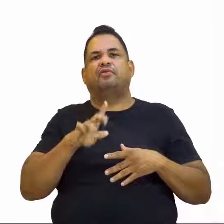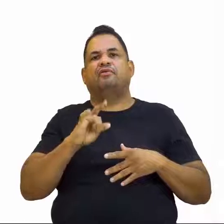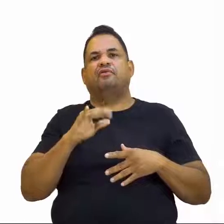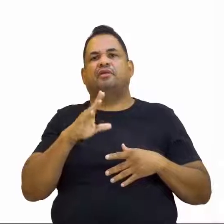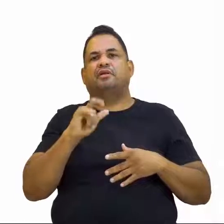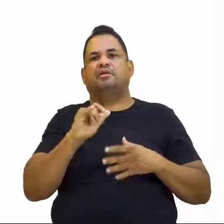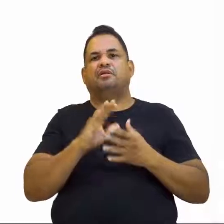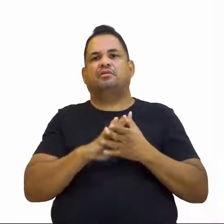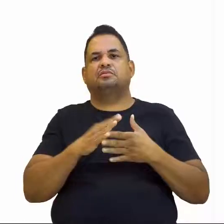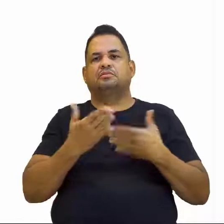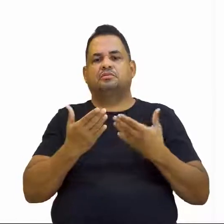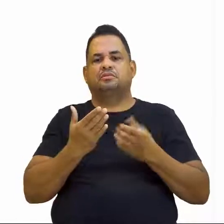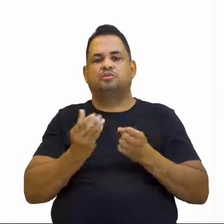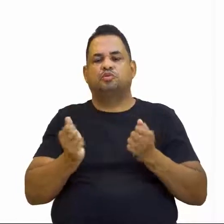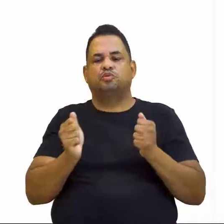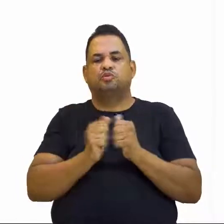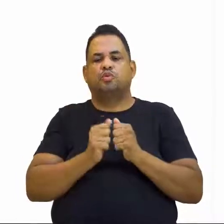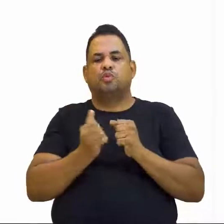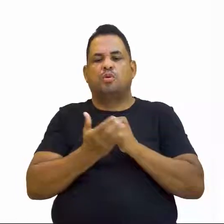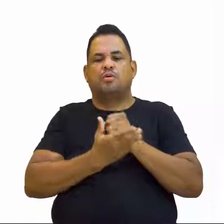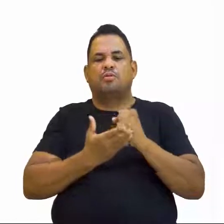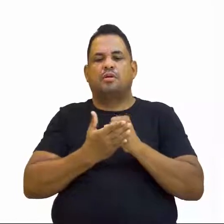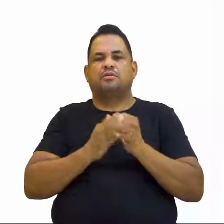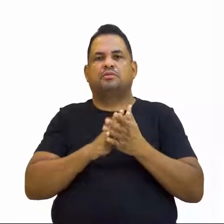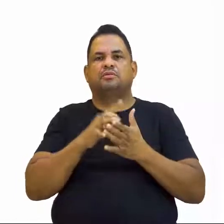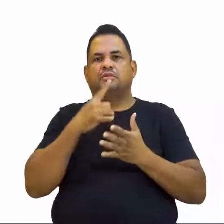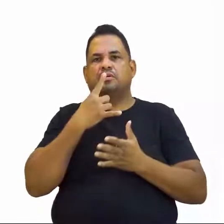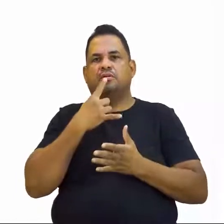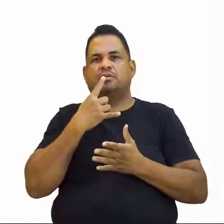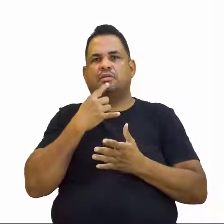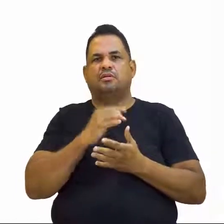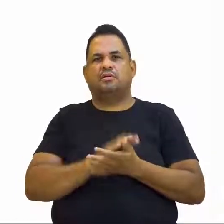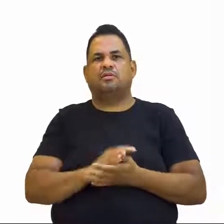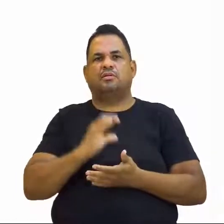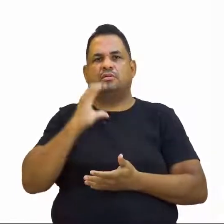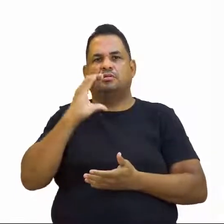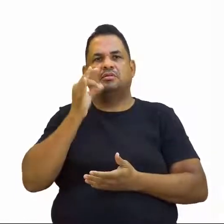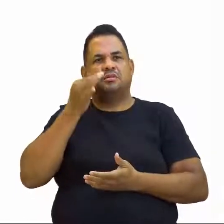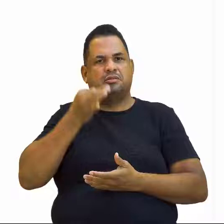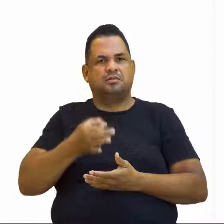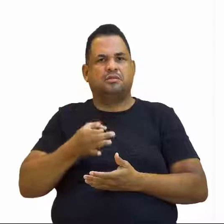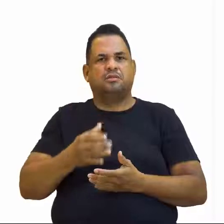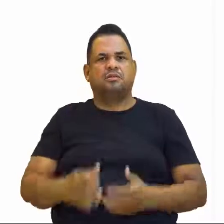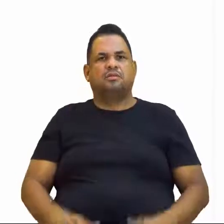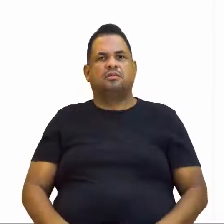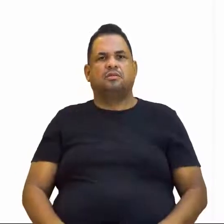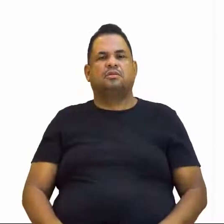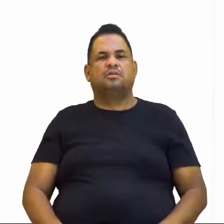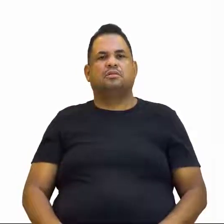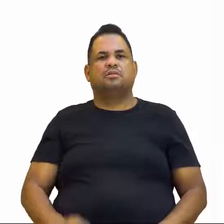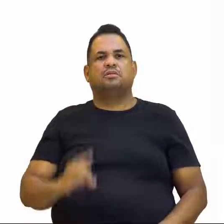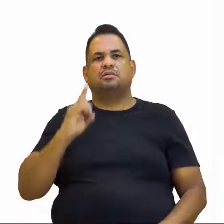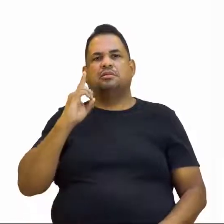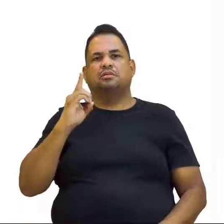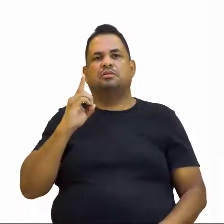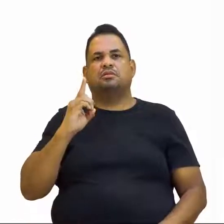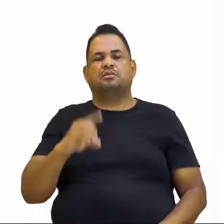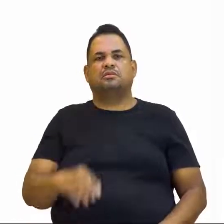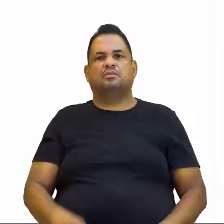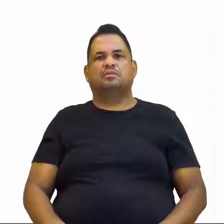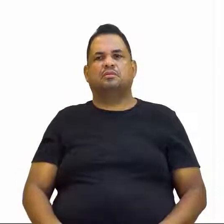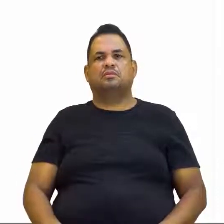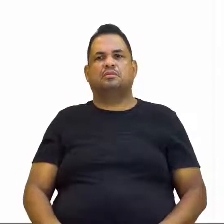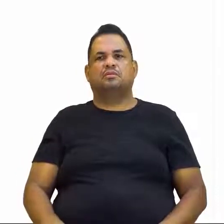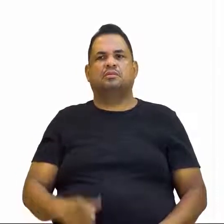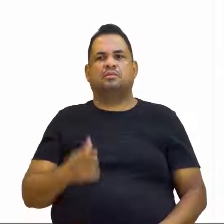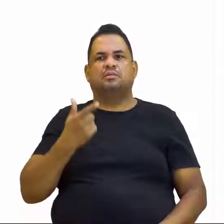tem a coloração avermelhada. Então, até agora, a letra C está de acordo. Letra D, não